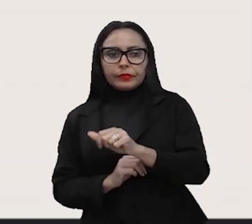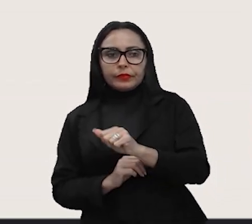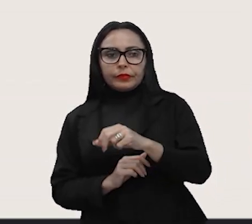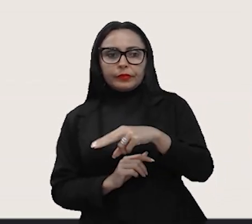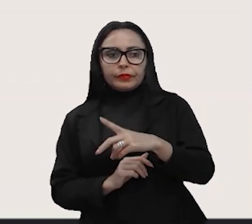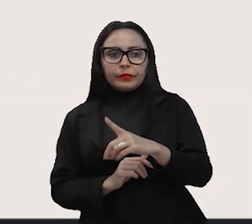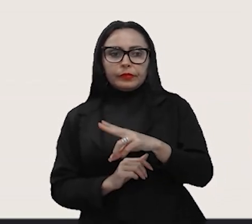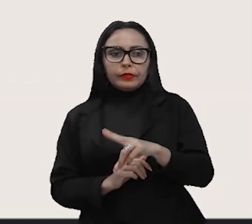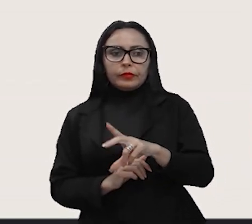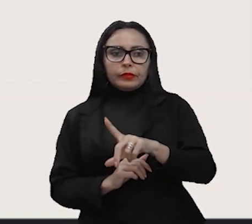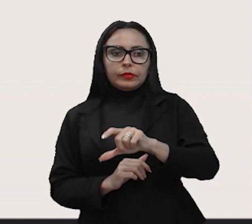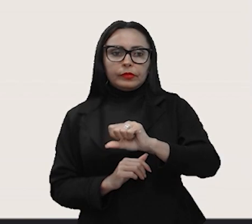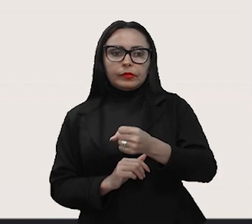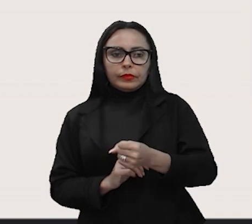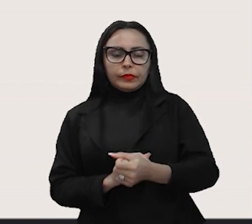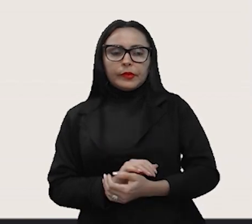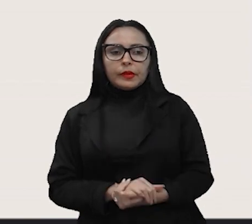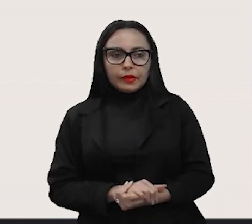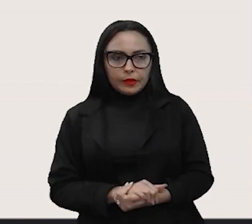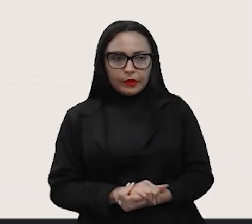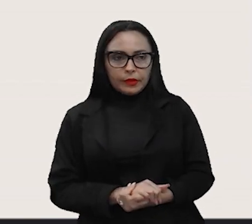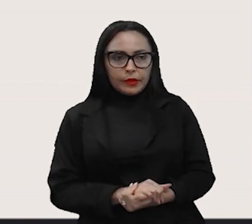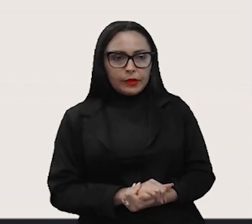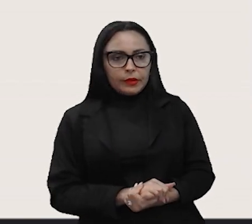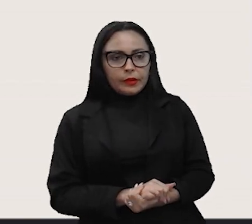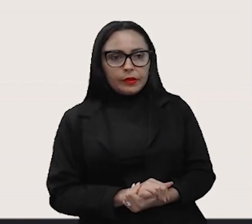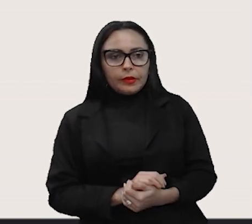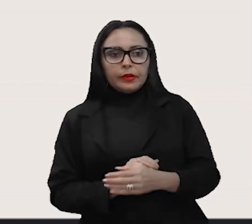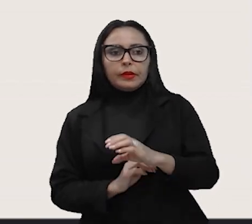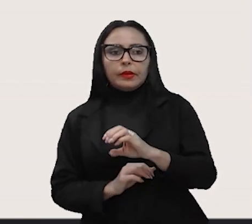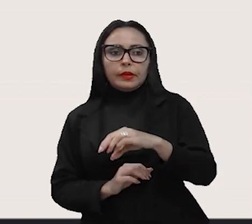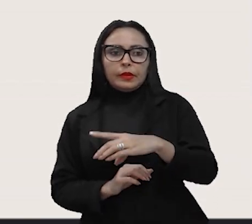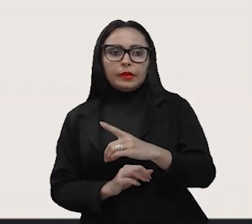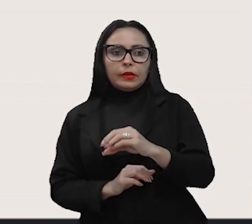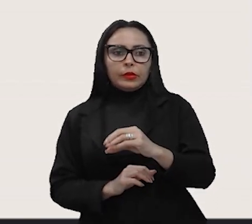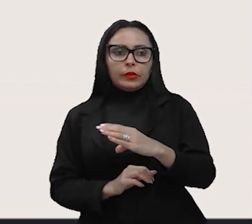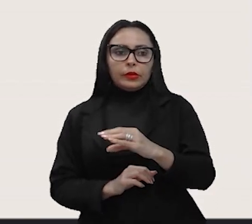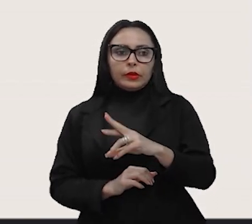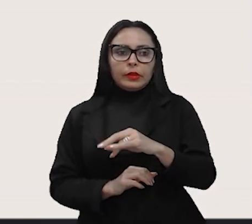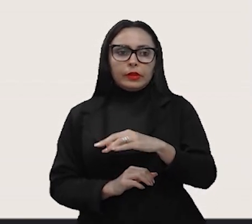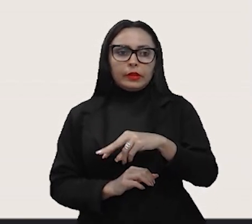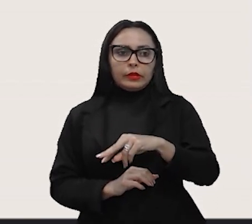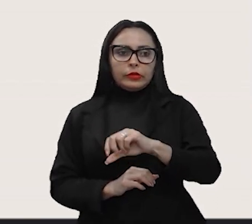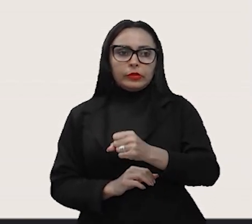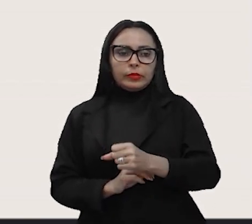Ele vai ser formado pelas glândulas endócrinas, cuidado com isso,